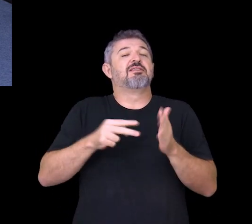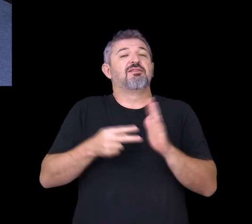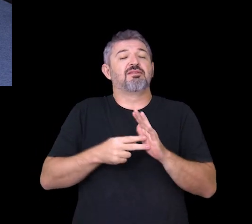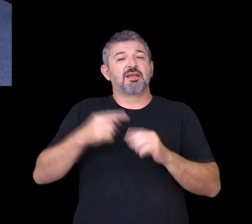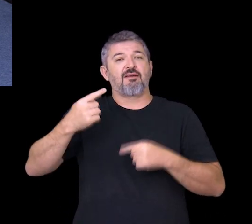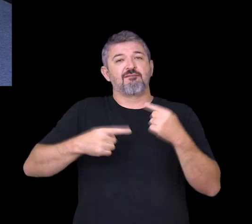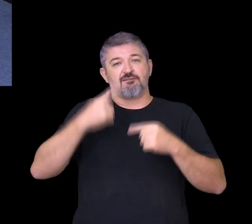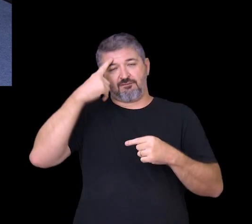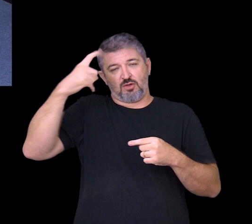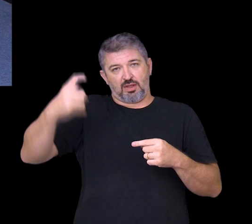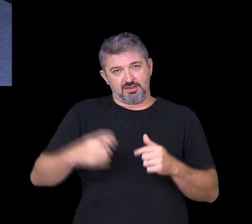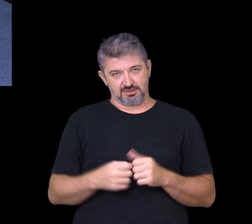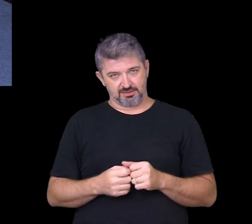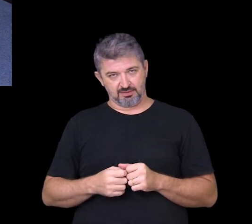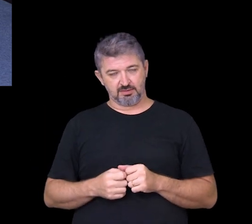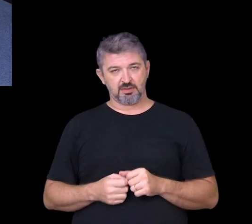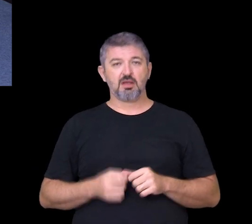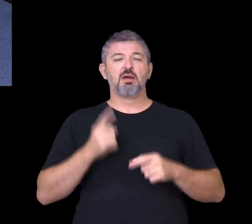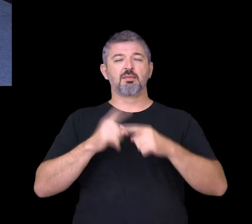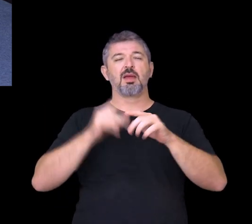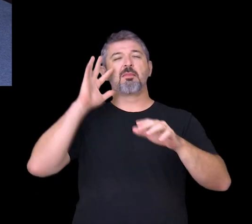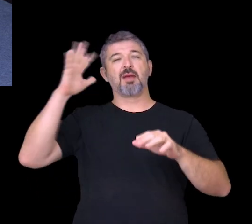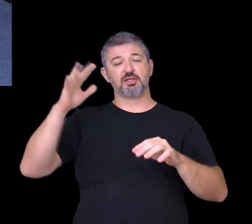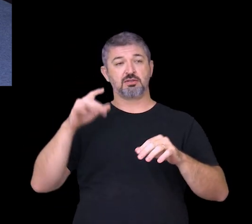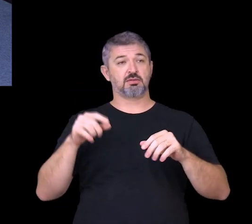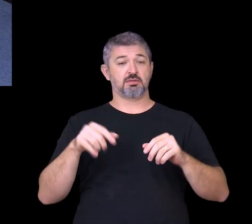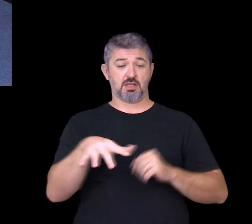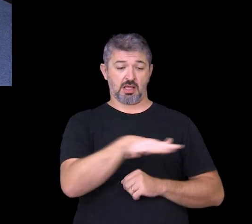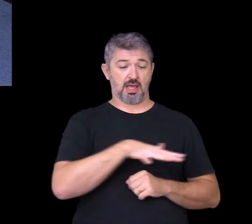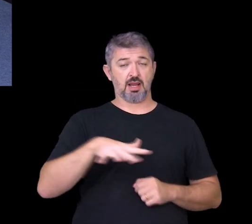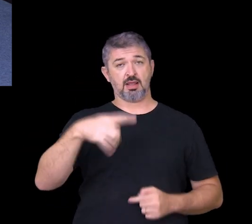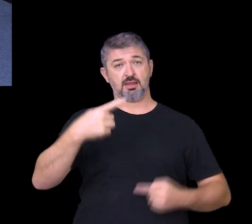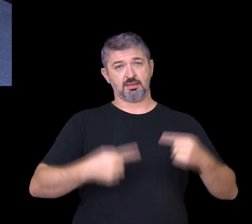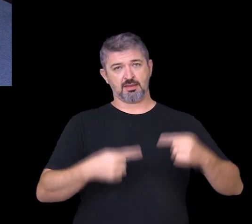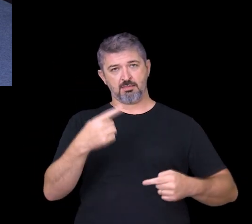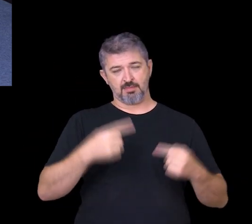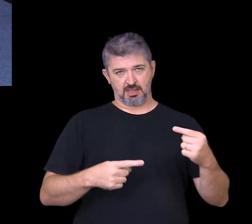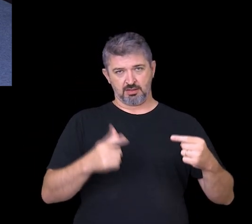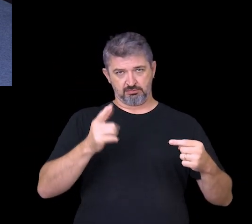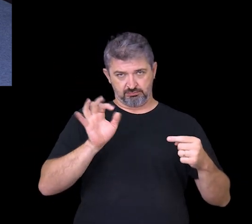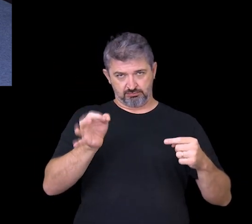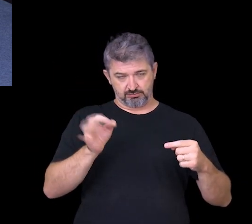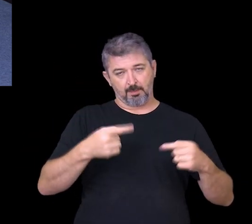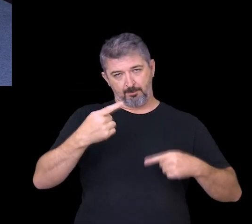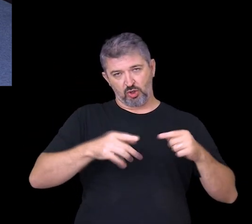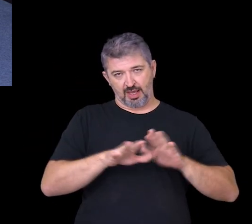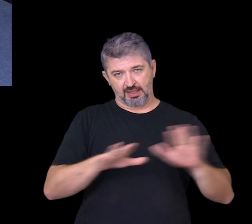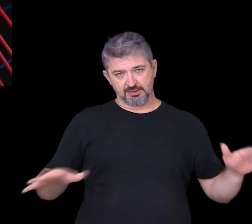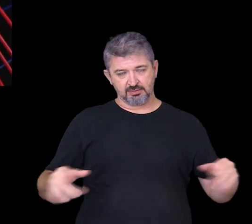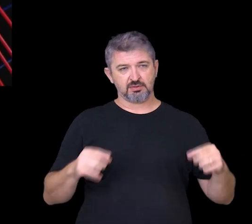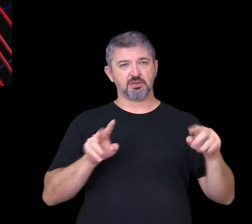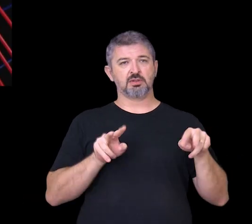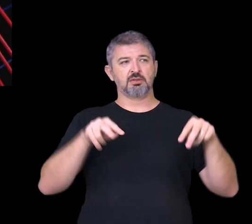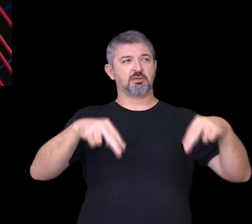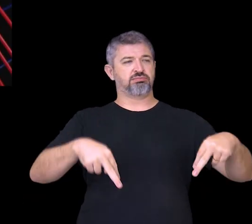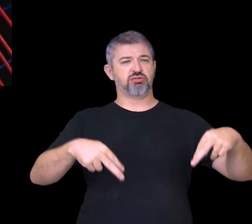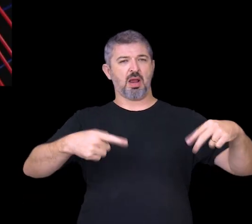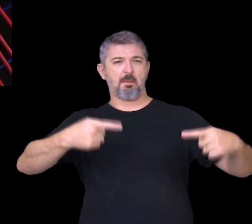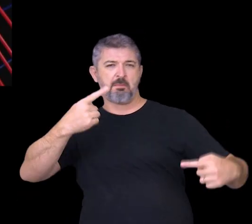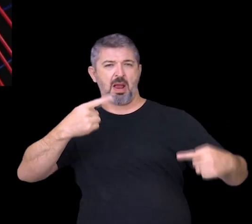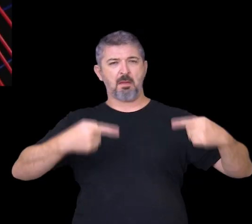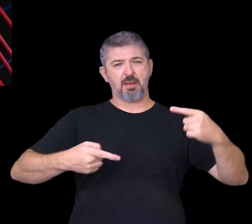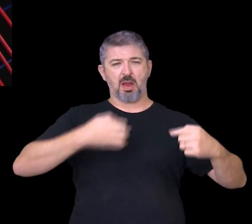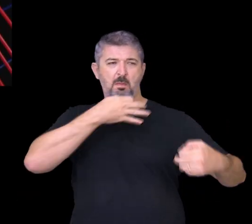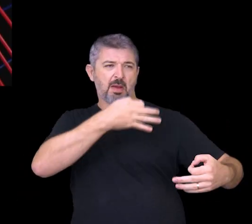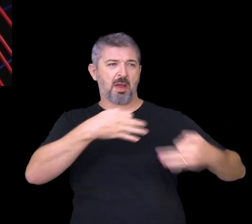política. Porque quem está na política, imagina você, é uma arena de debate. É uma arena de debate. Então, às vezes, até para o julgador,